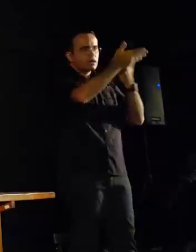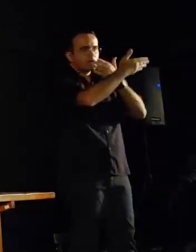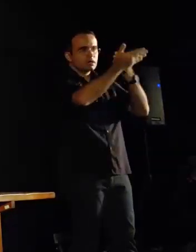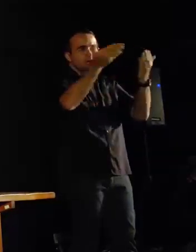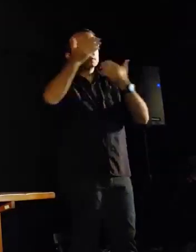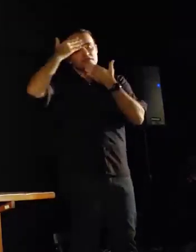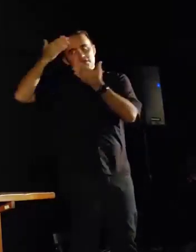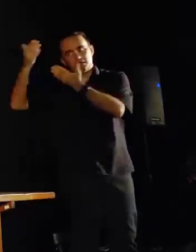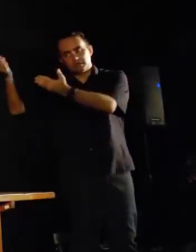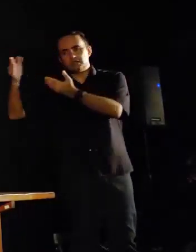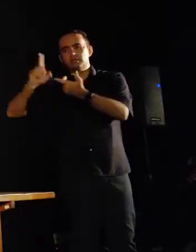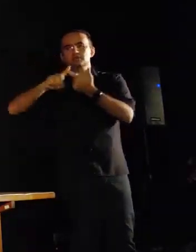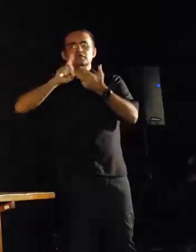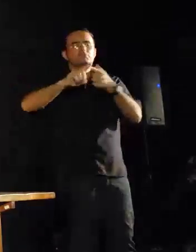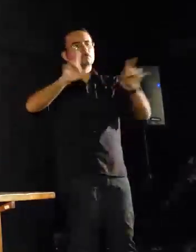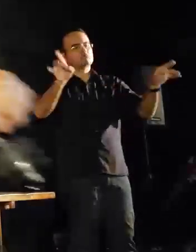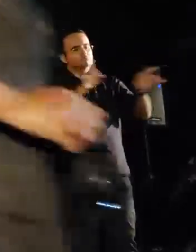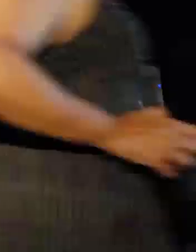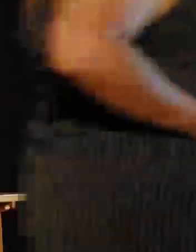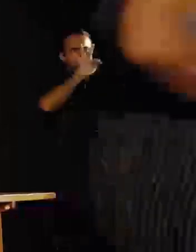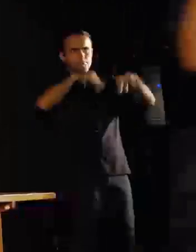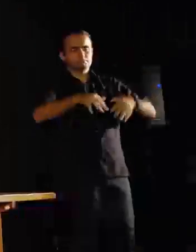já conclui.